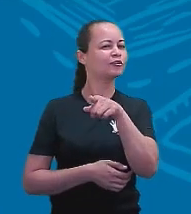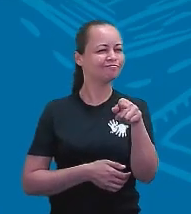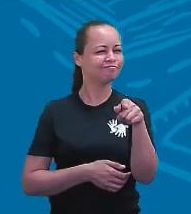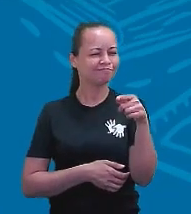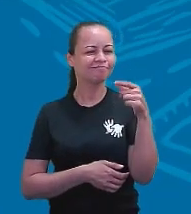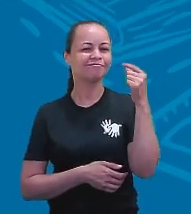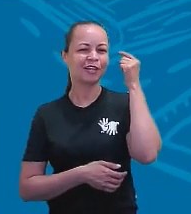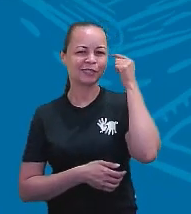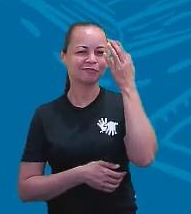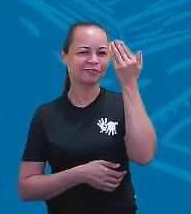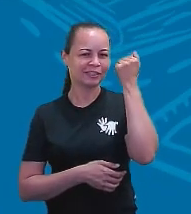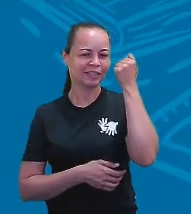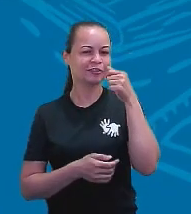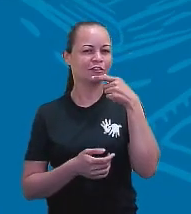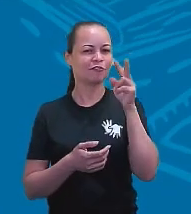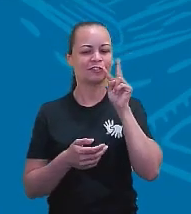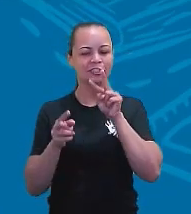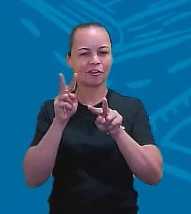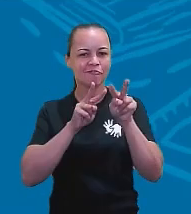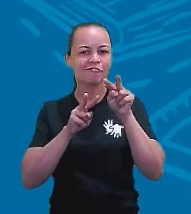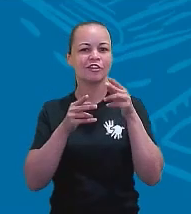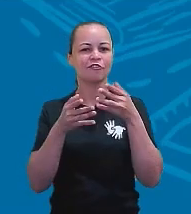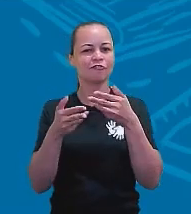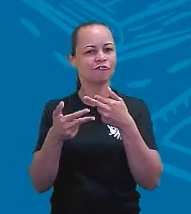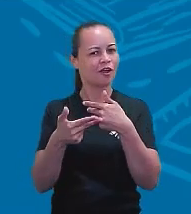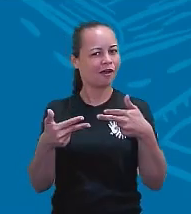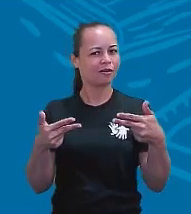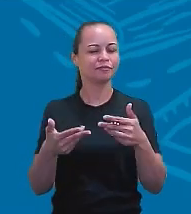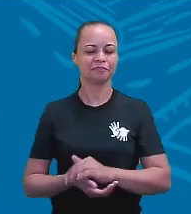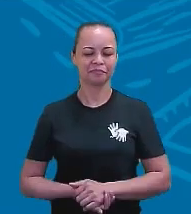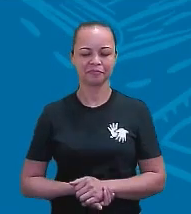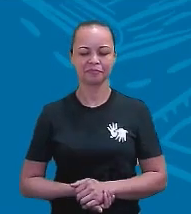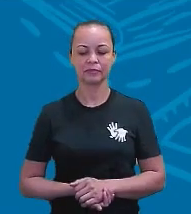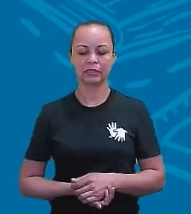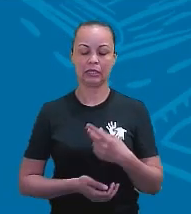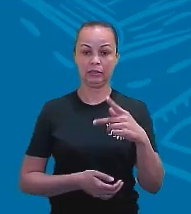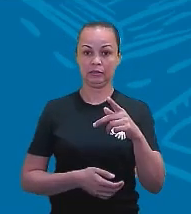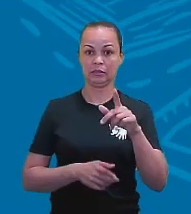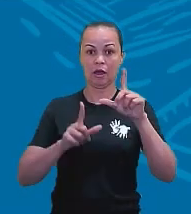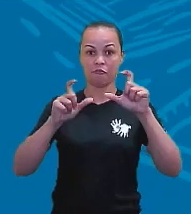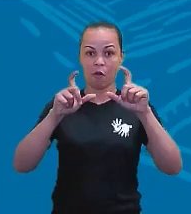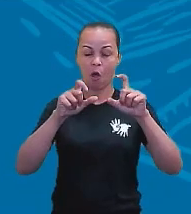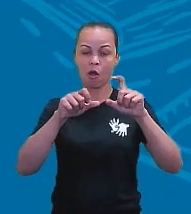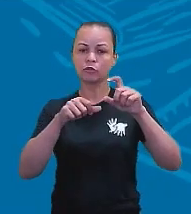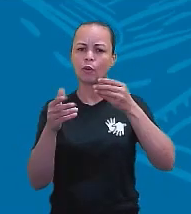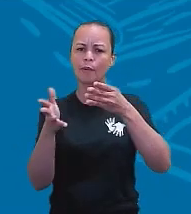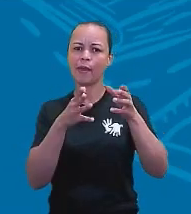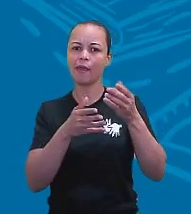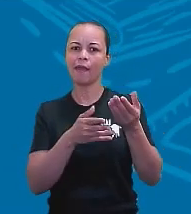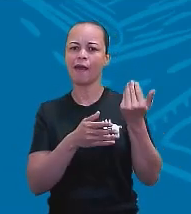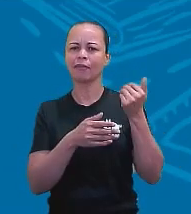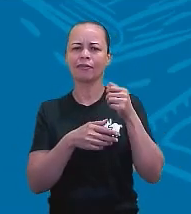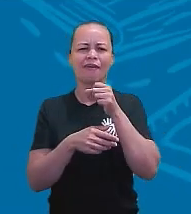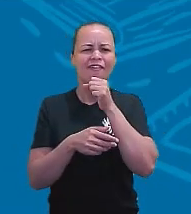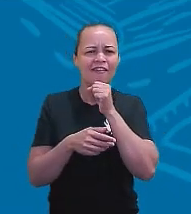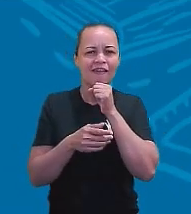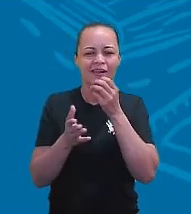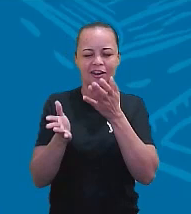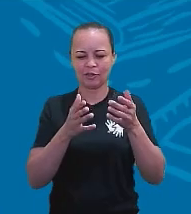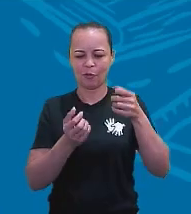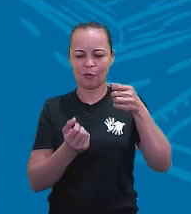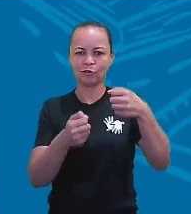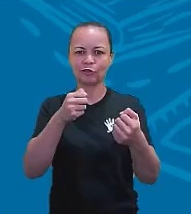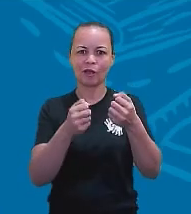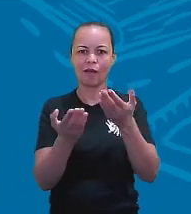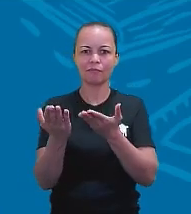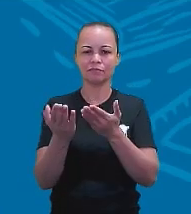ter passado várias e várias vezes. Gente, essa foto aqui é bem antiguinha. Vê aí os automóveis na frente. Então,